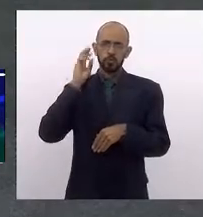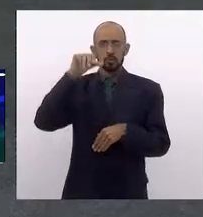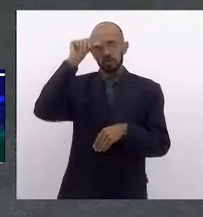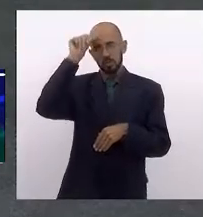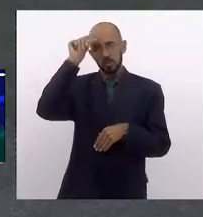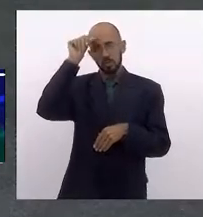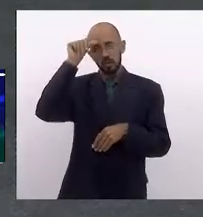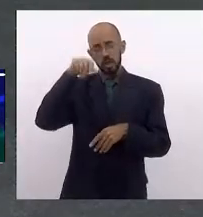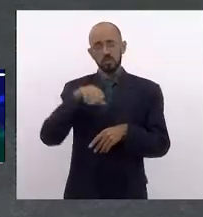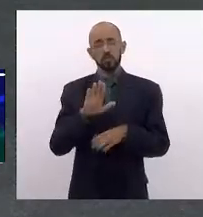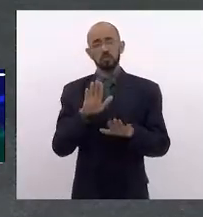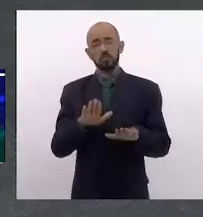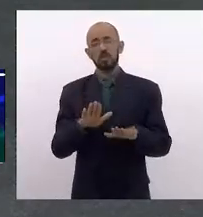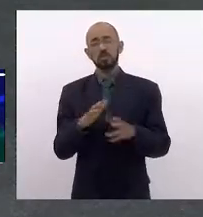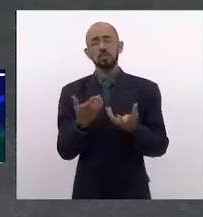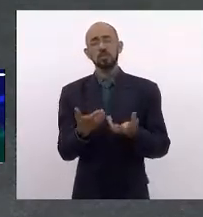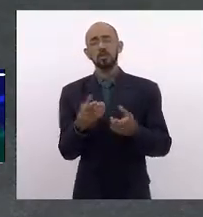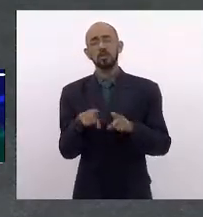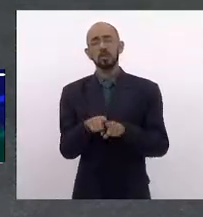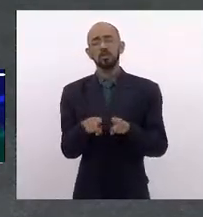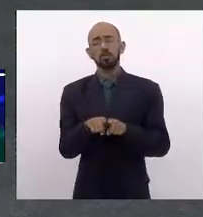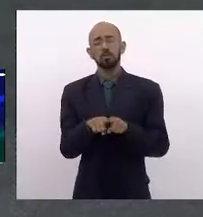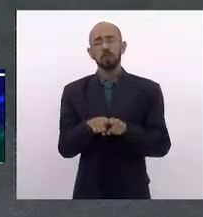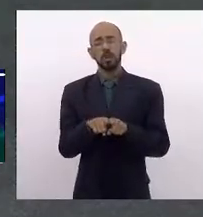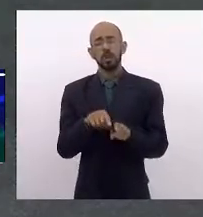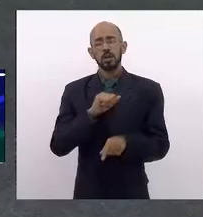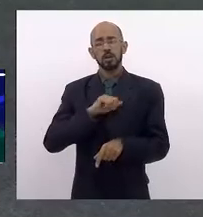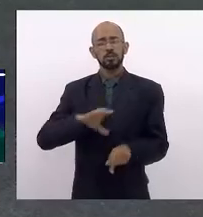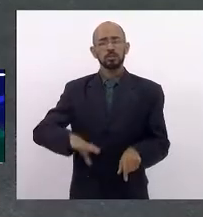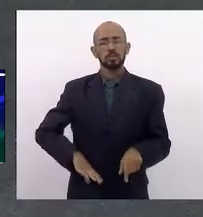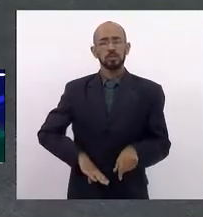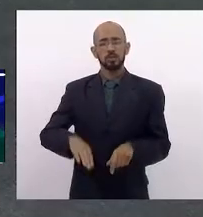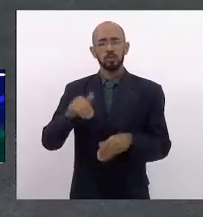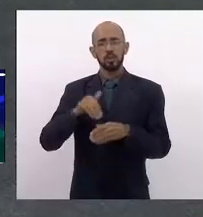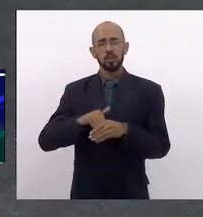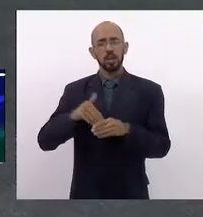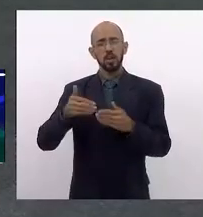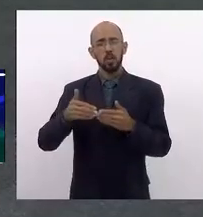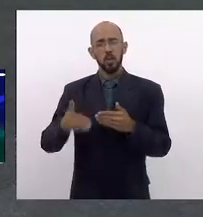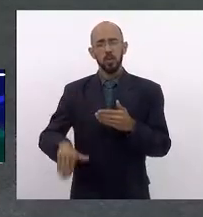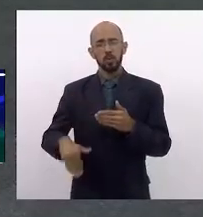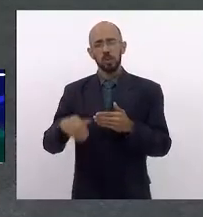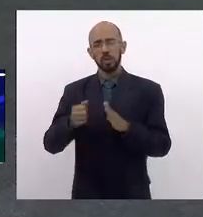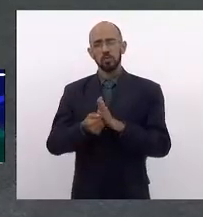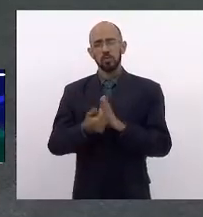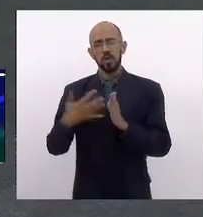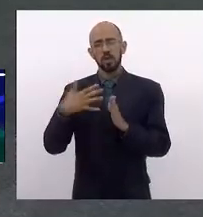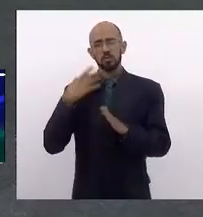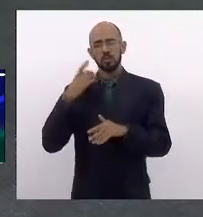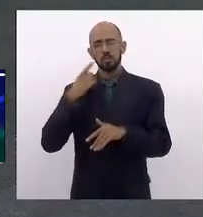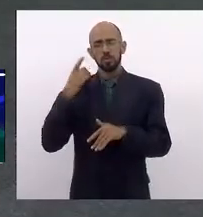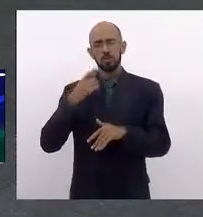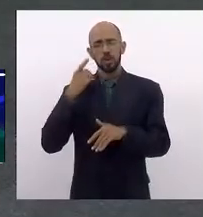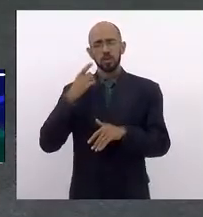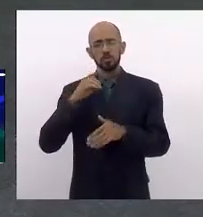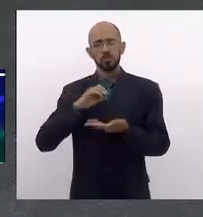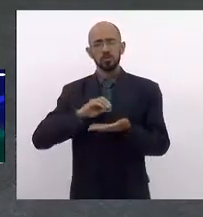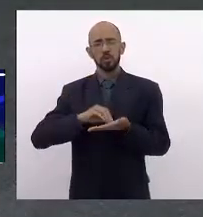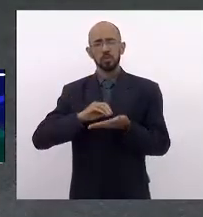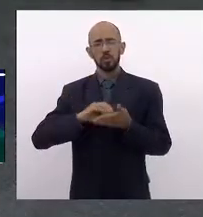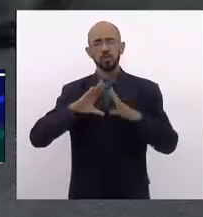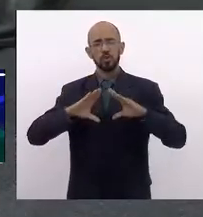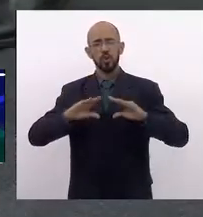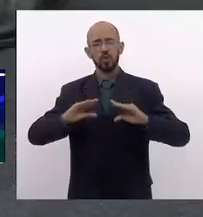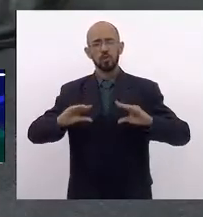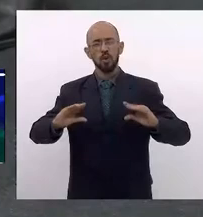do Cláudio Castro mas queria deputada da Cyrela eu voltei contra que muitos deputados aqui nessa casa tchau sentido gente confortável